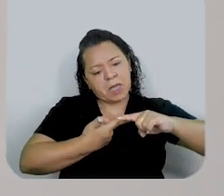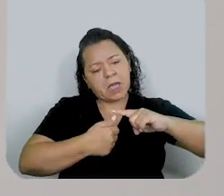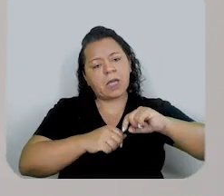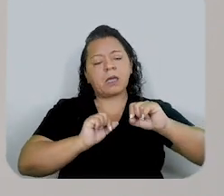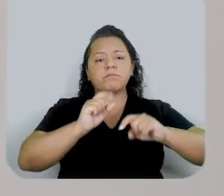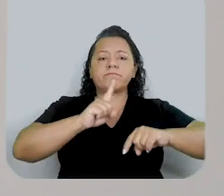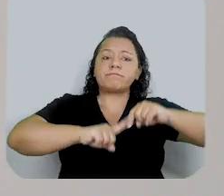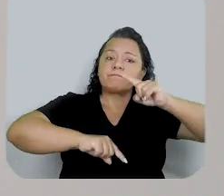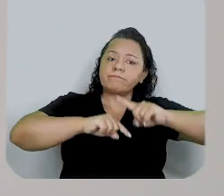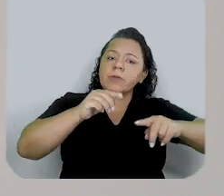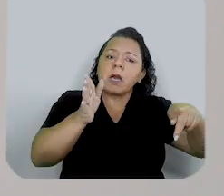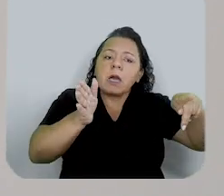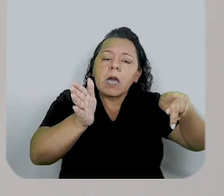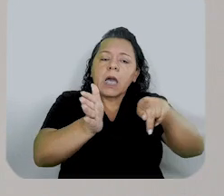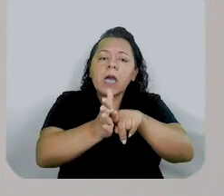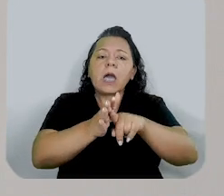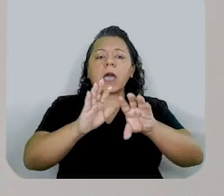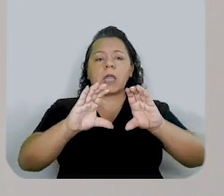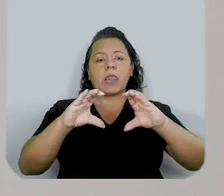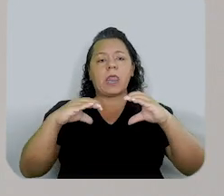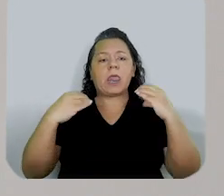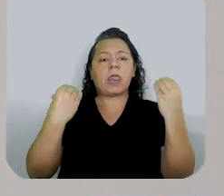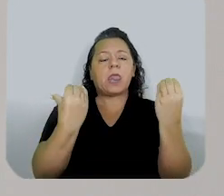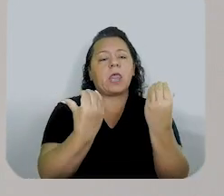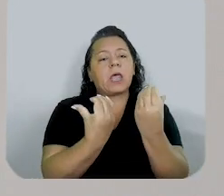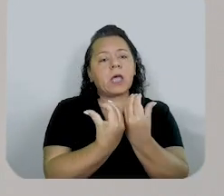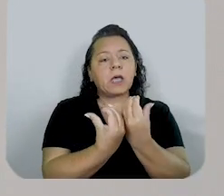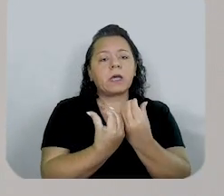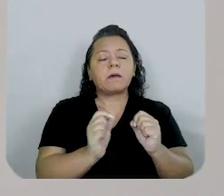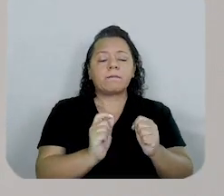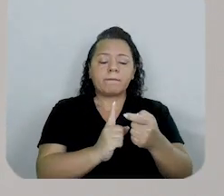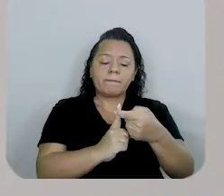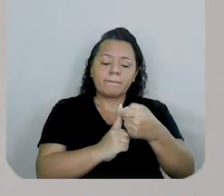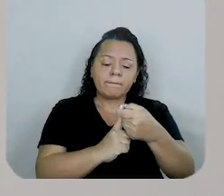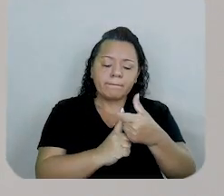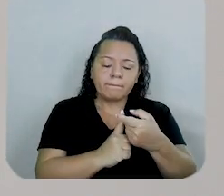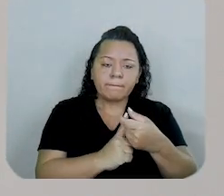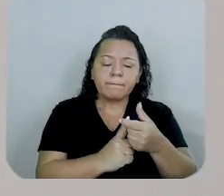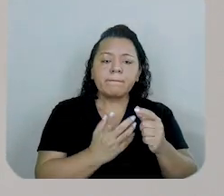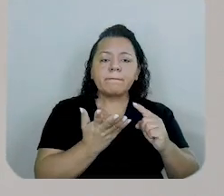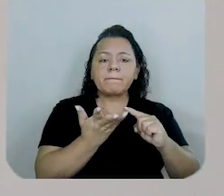comunidade, que eram sementes